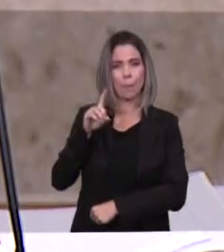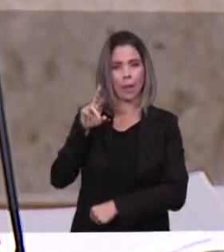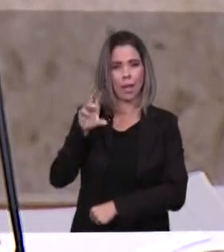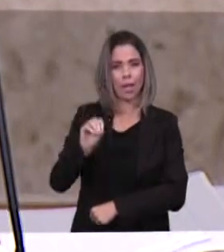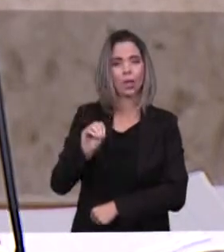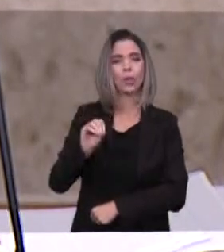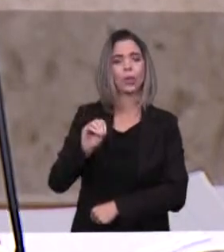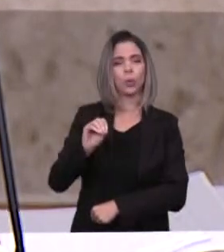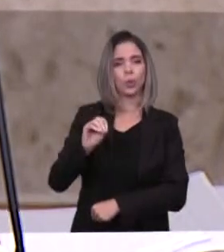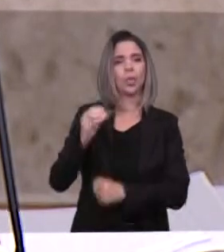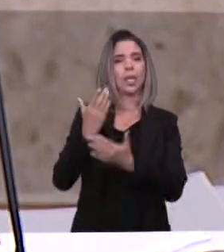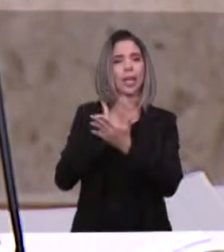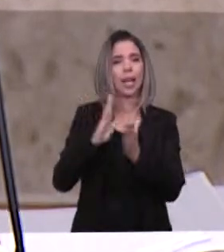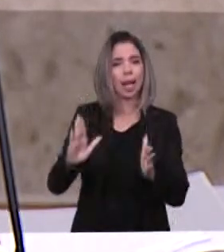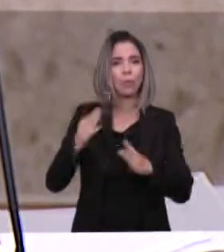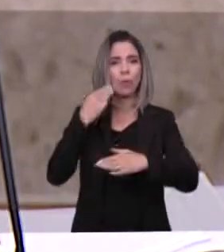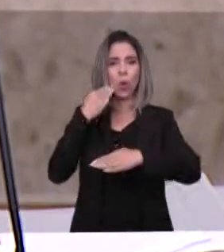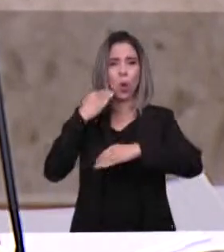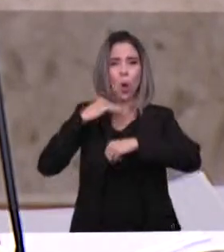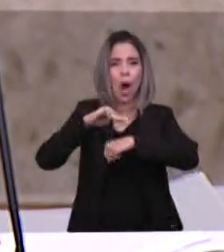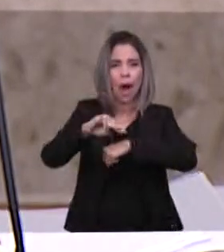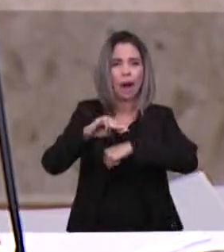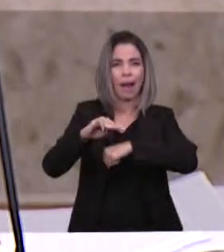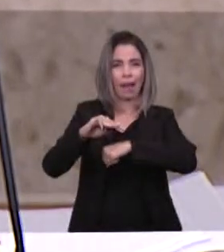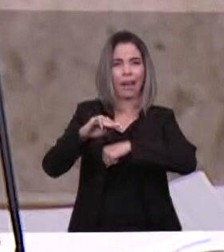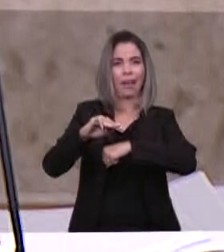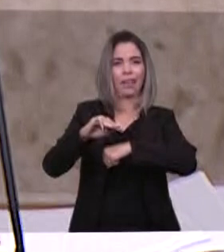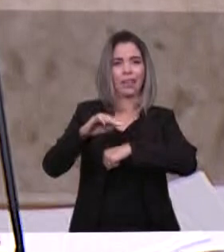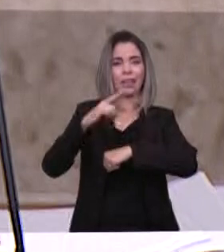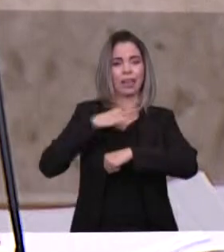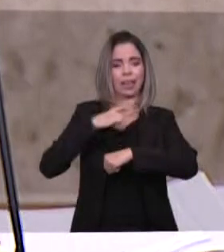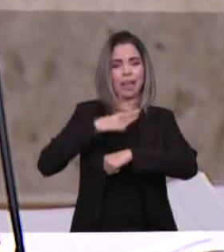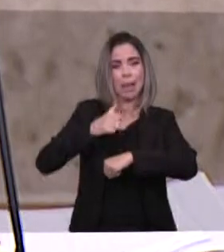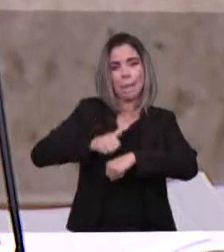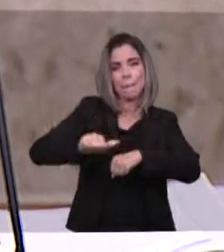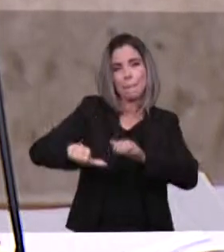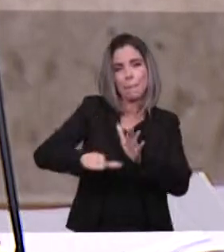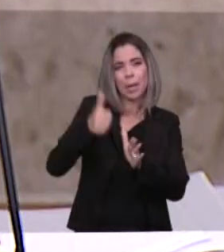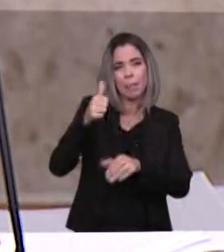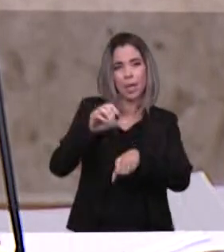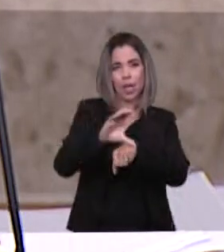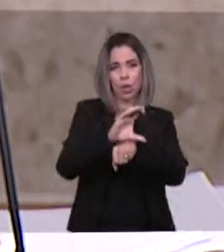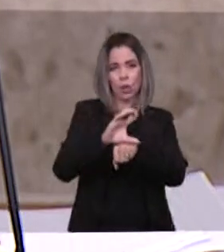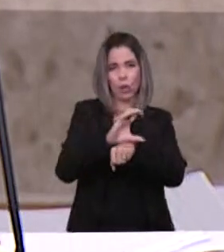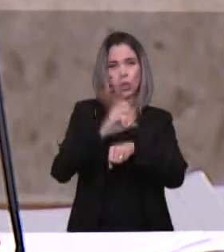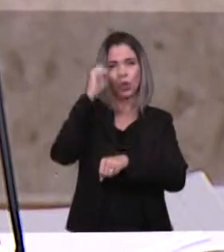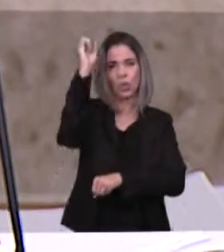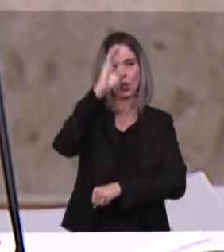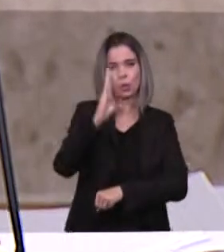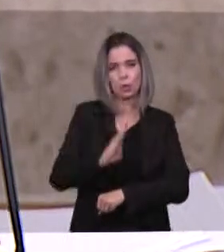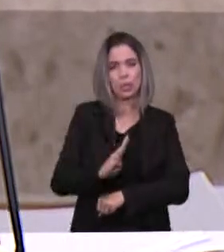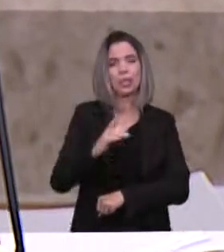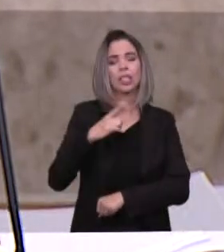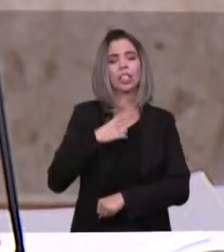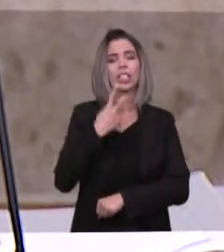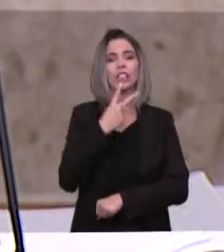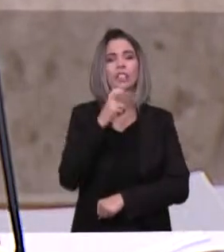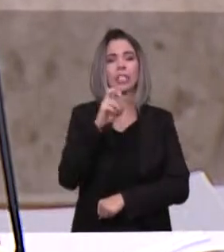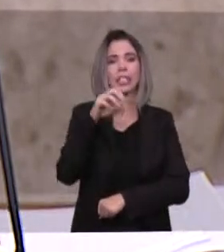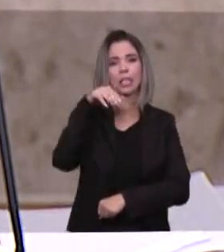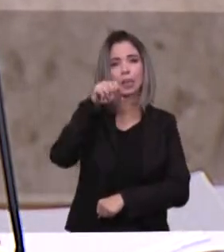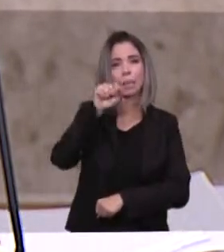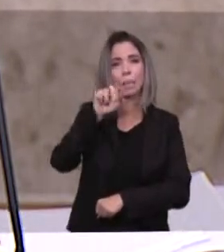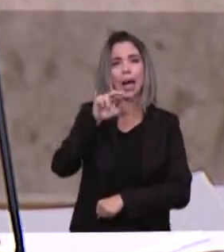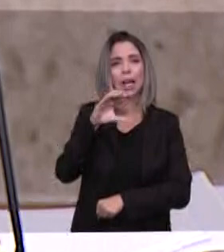carta que, no ano que vem, fará 200 anos da primeira Constituição Imperial do Brasil, de 25